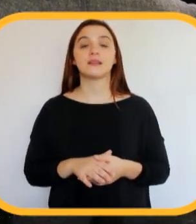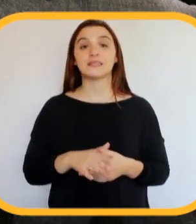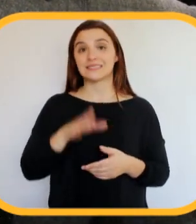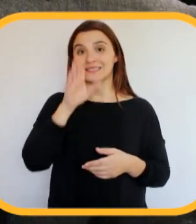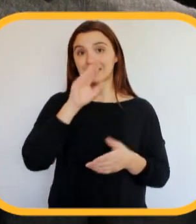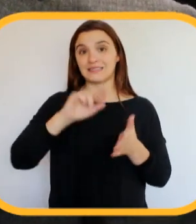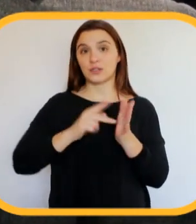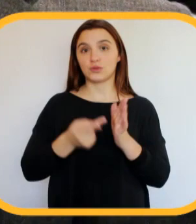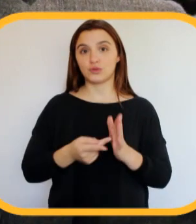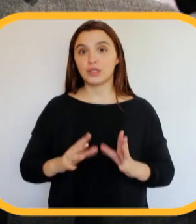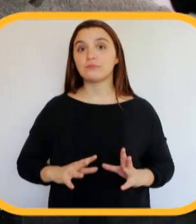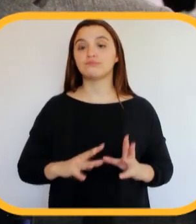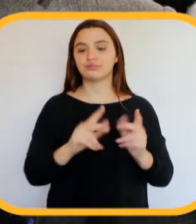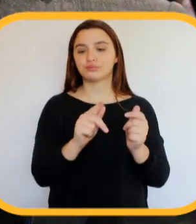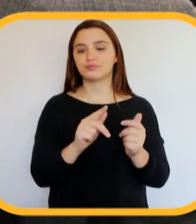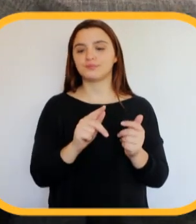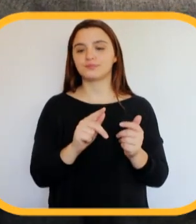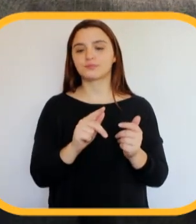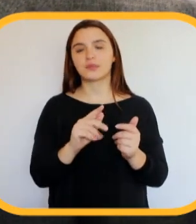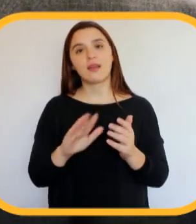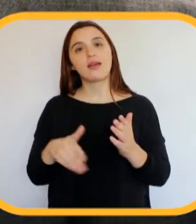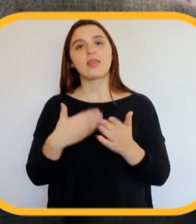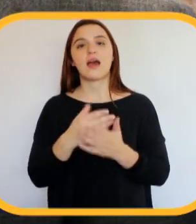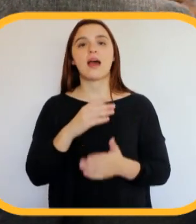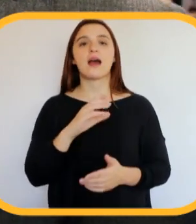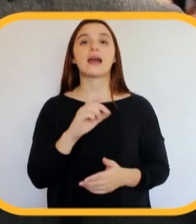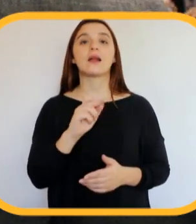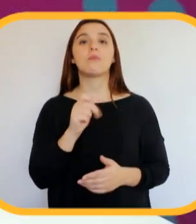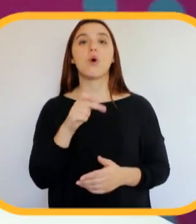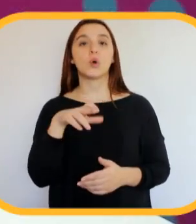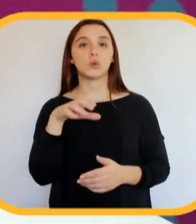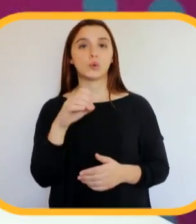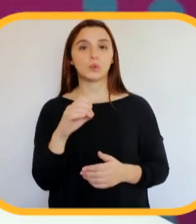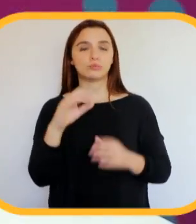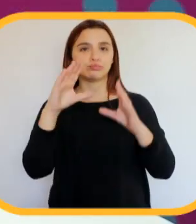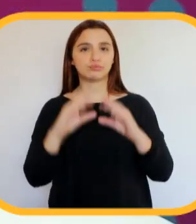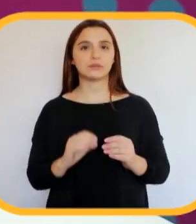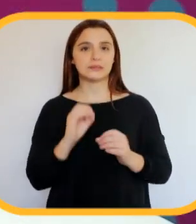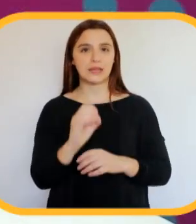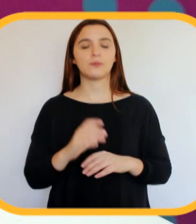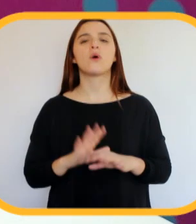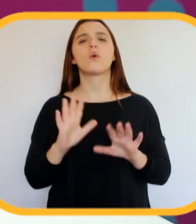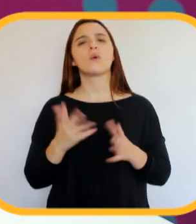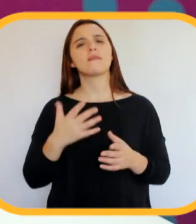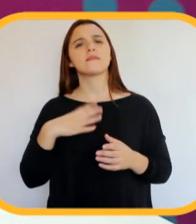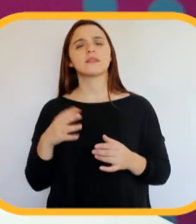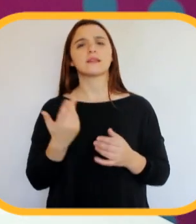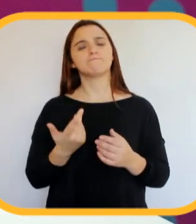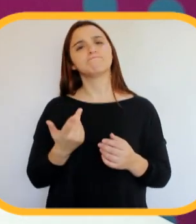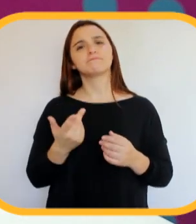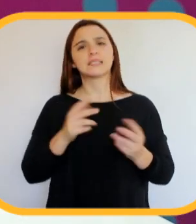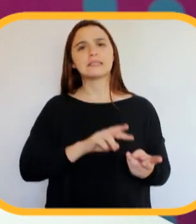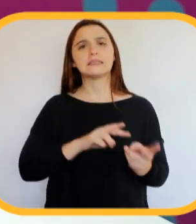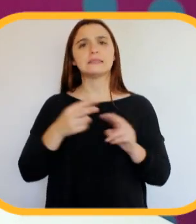the more technology gets evolved, it gets carbon neutral. Quando falamos de transição ecológica,